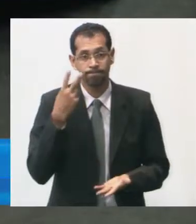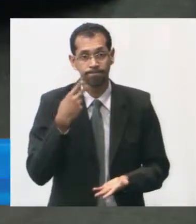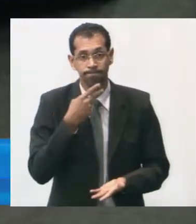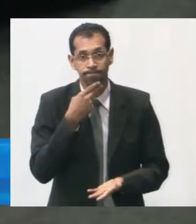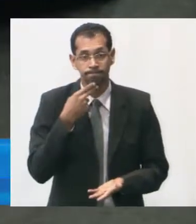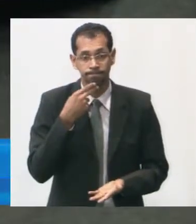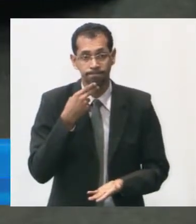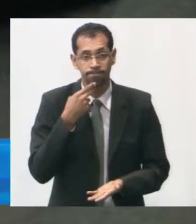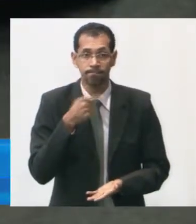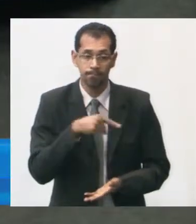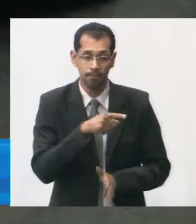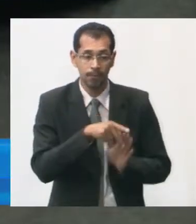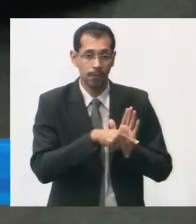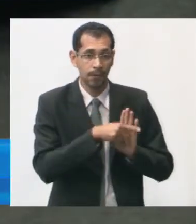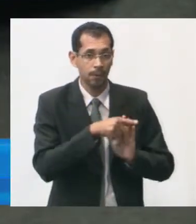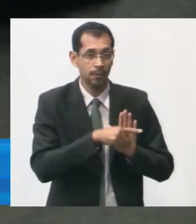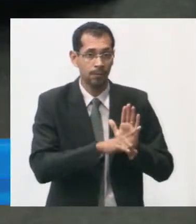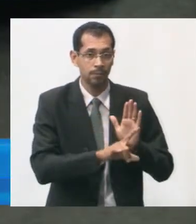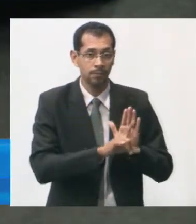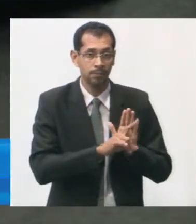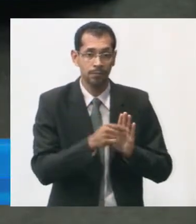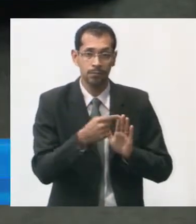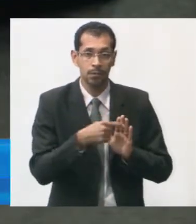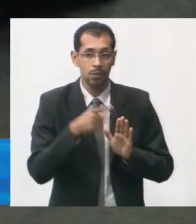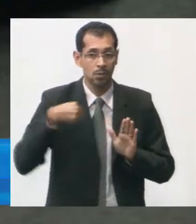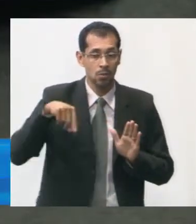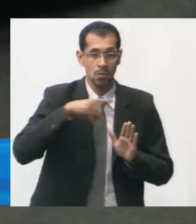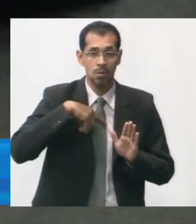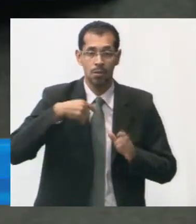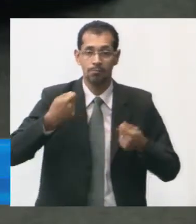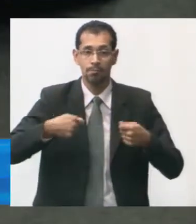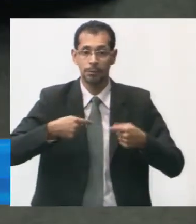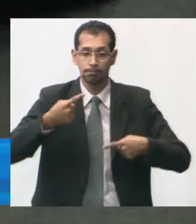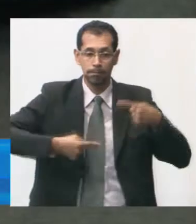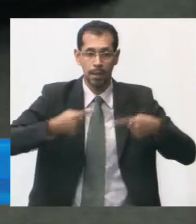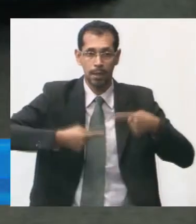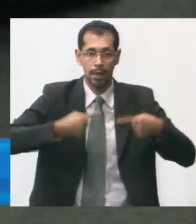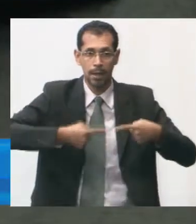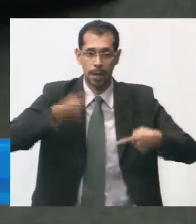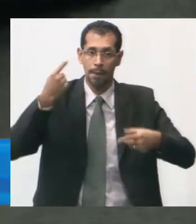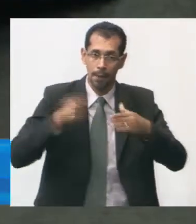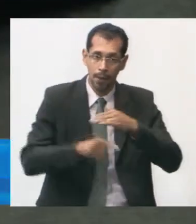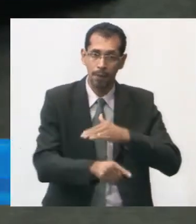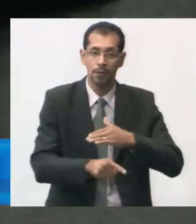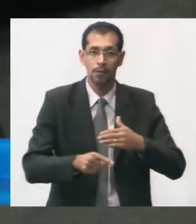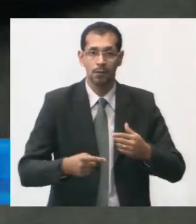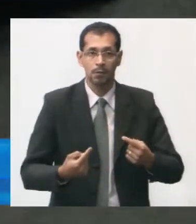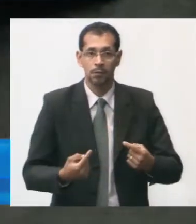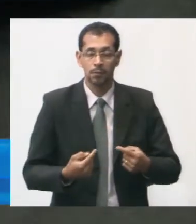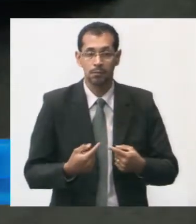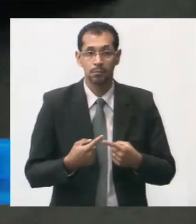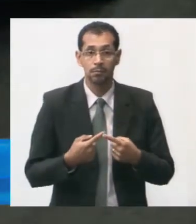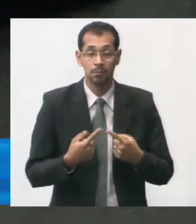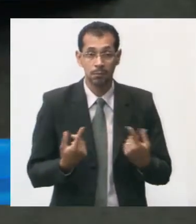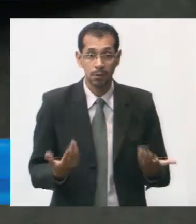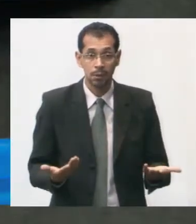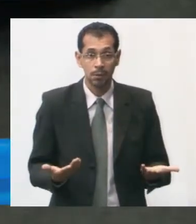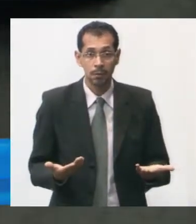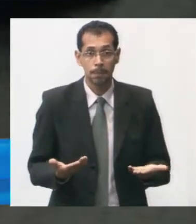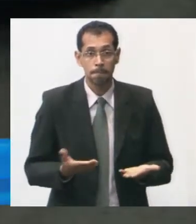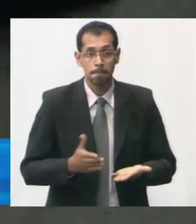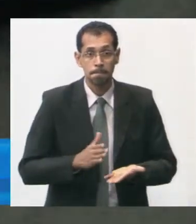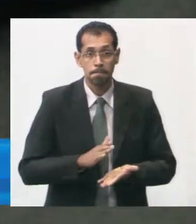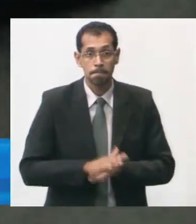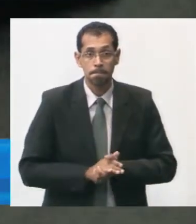debater com muita profundidade. Qual é, e deixo aqui a pergunta, vereador Anderson Marinho,